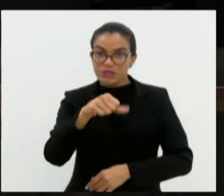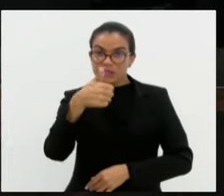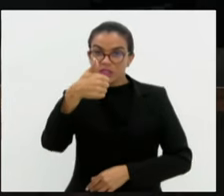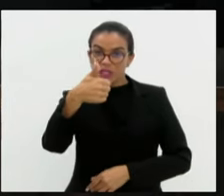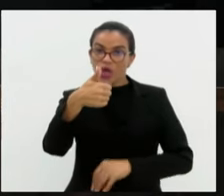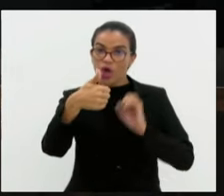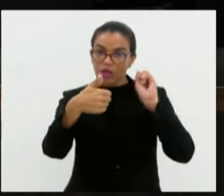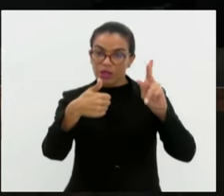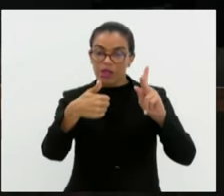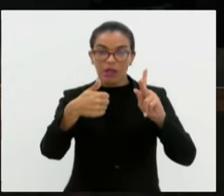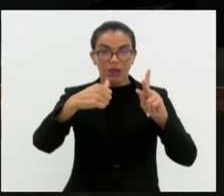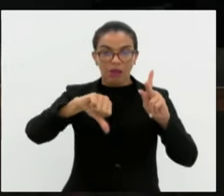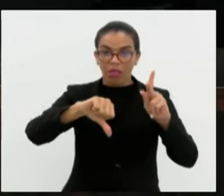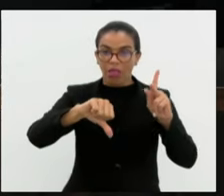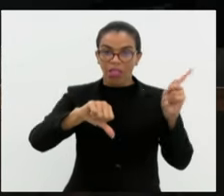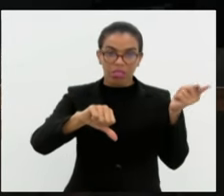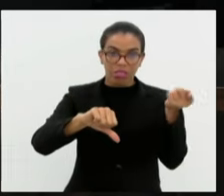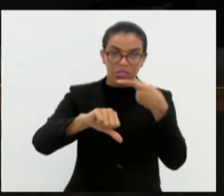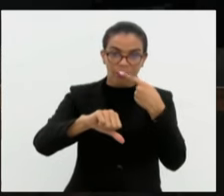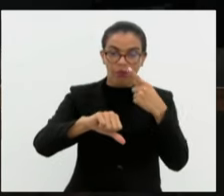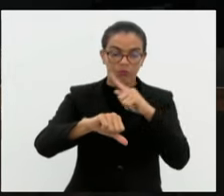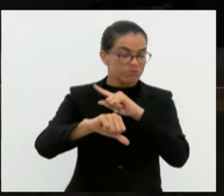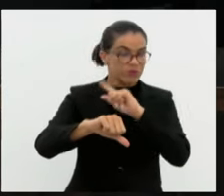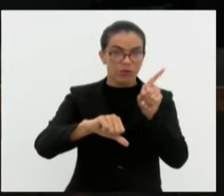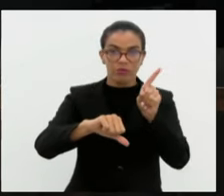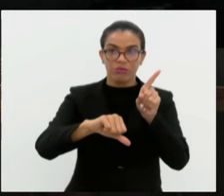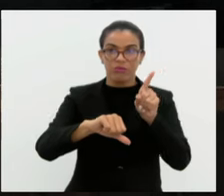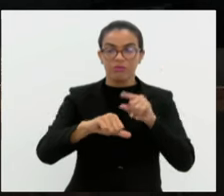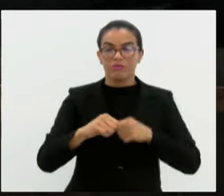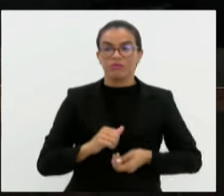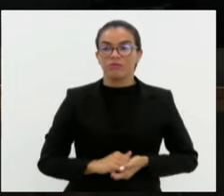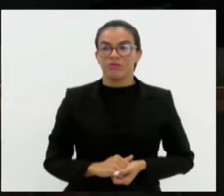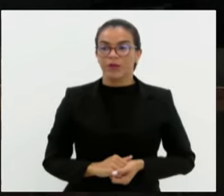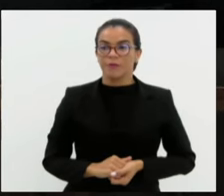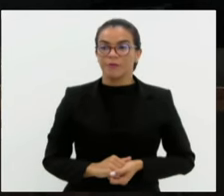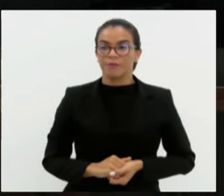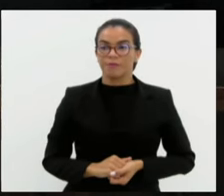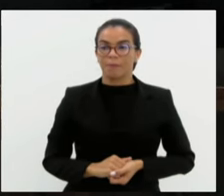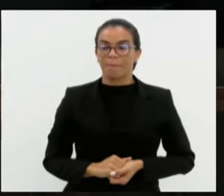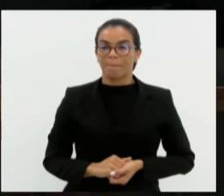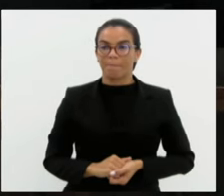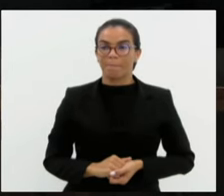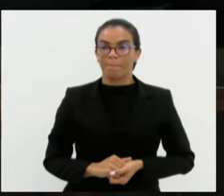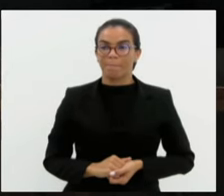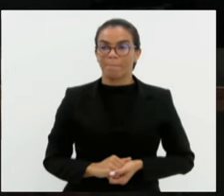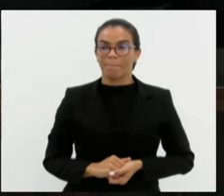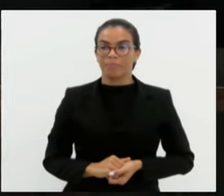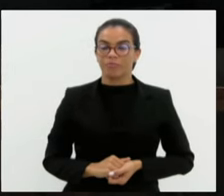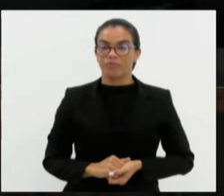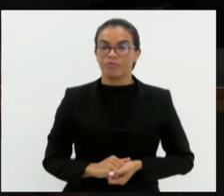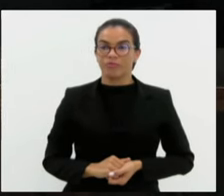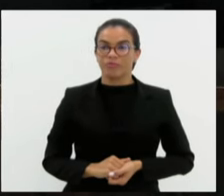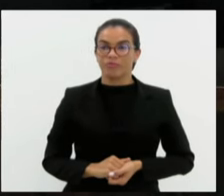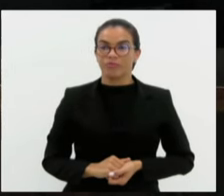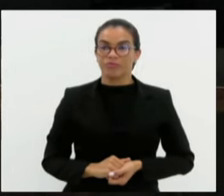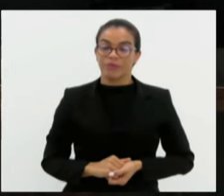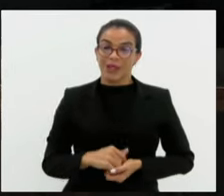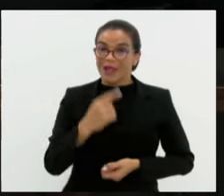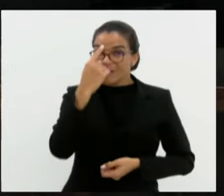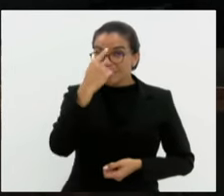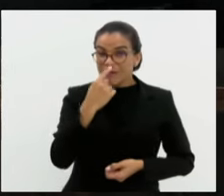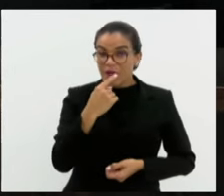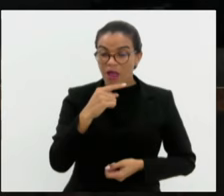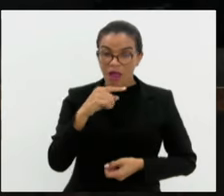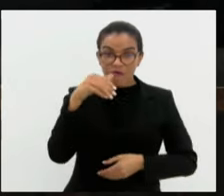não. Calma aí, Fábio, que eu, por favor, que eu vou fazer a segunda chamada. Tô na... Agora o senhor saiu a imagem também. Vota